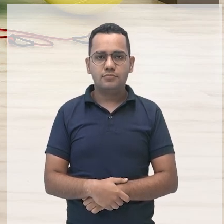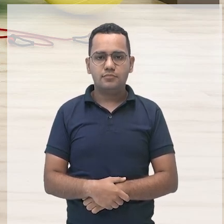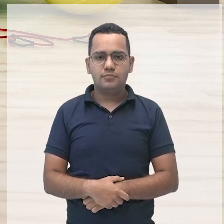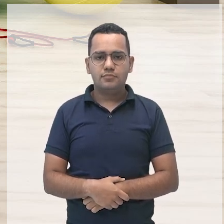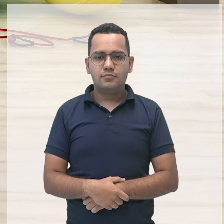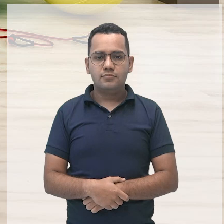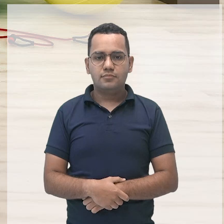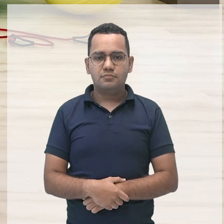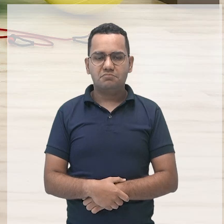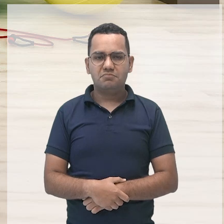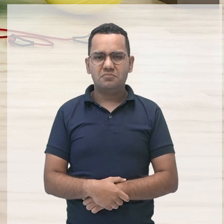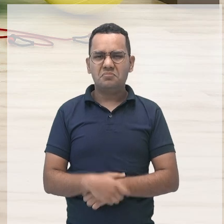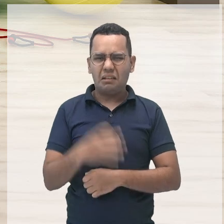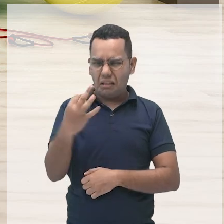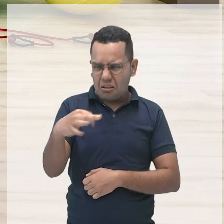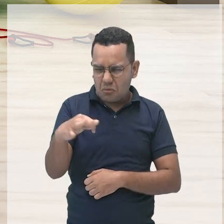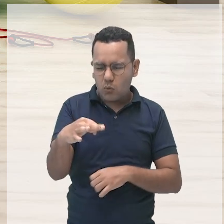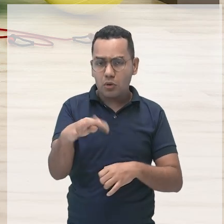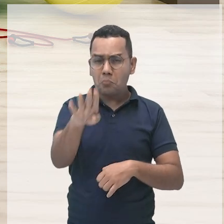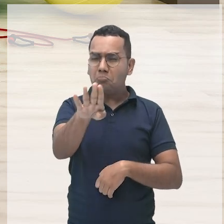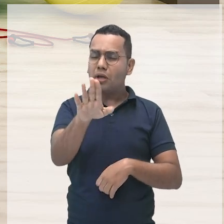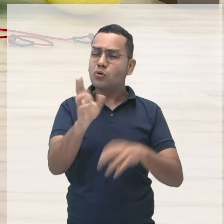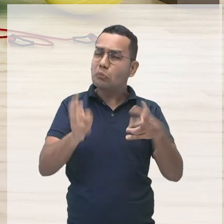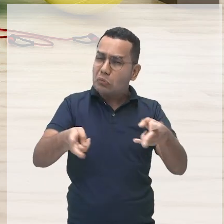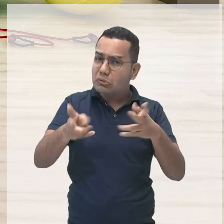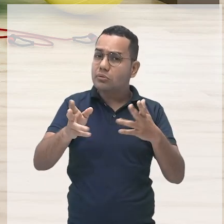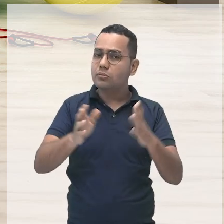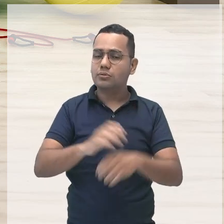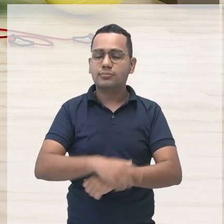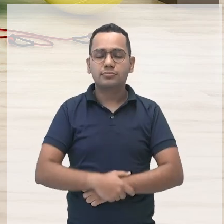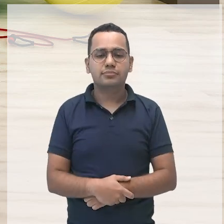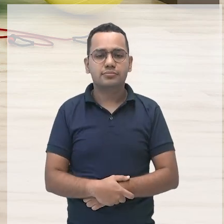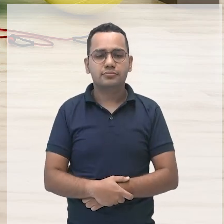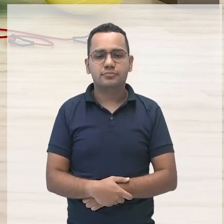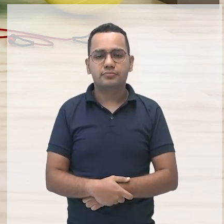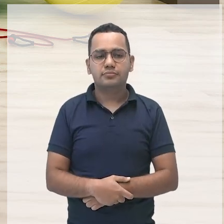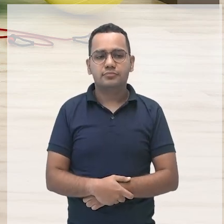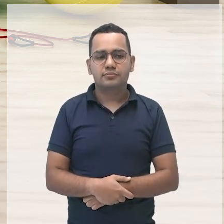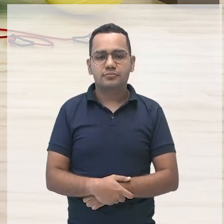6. Eu sei que tá doendo, mas continua. 7,